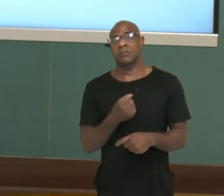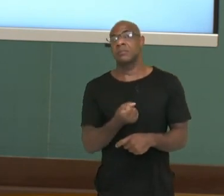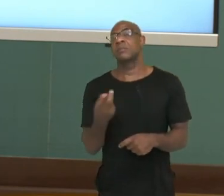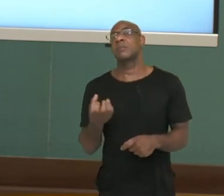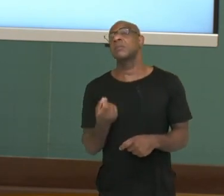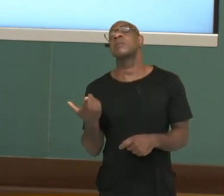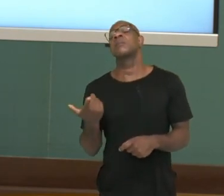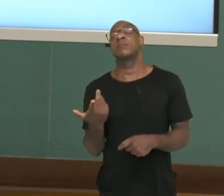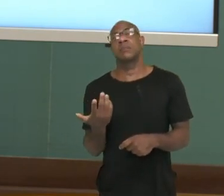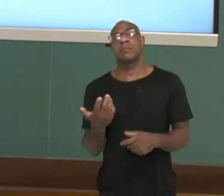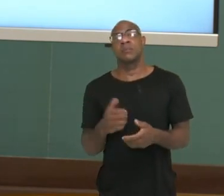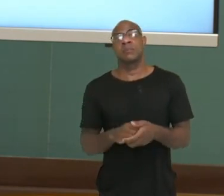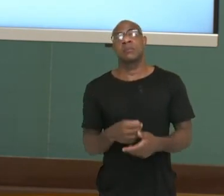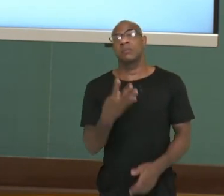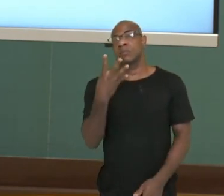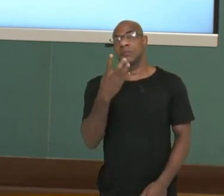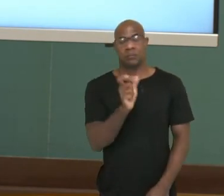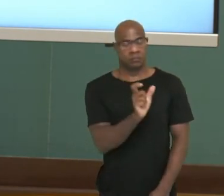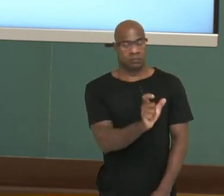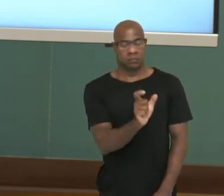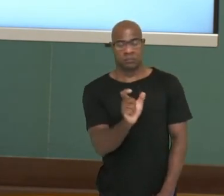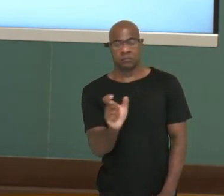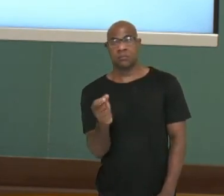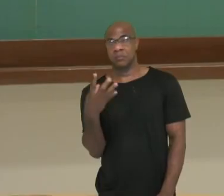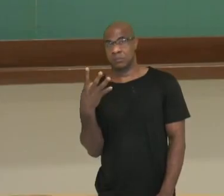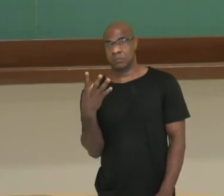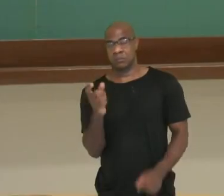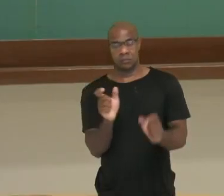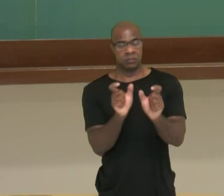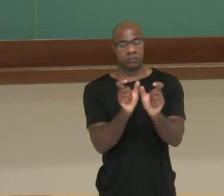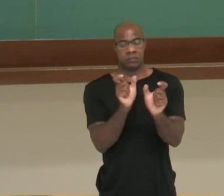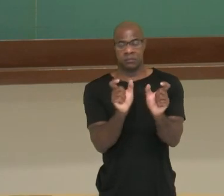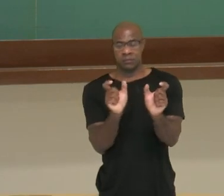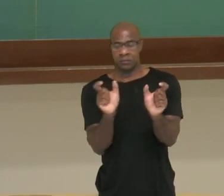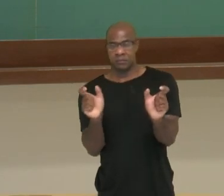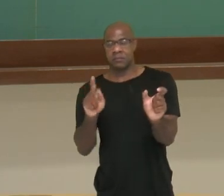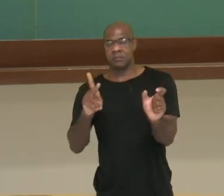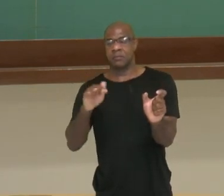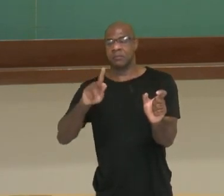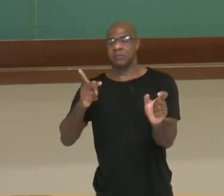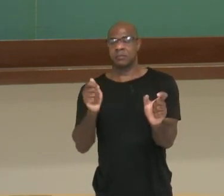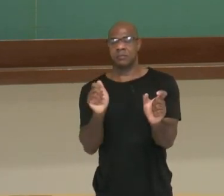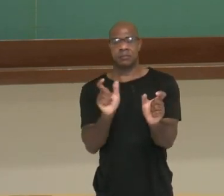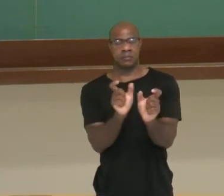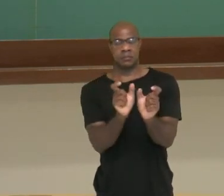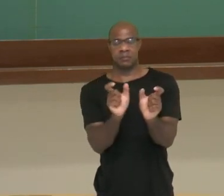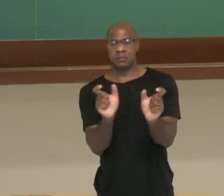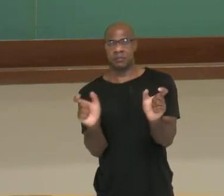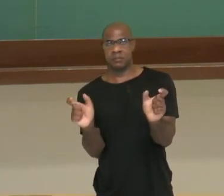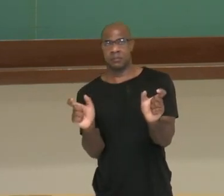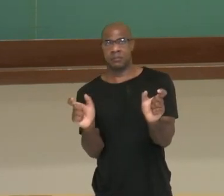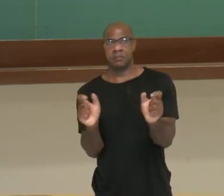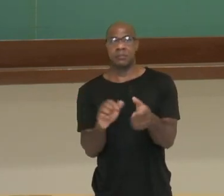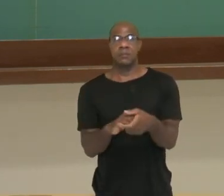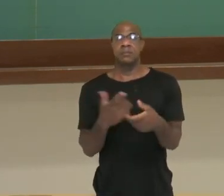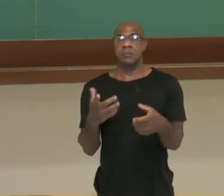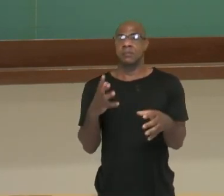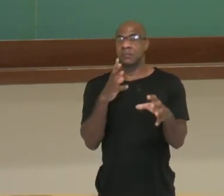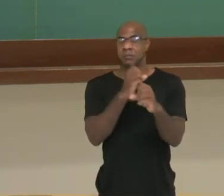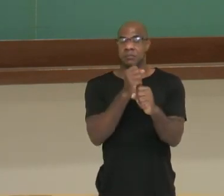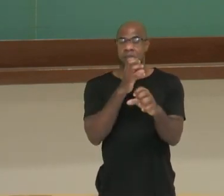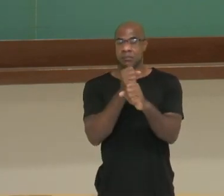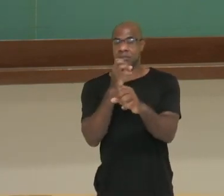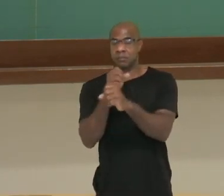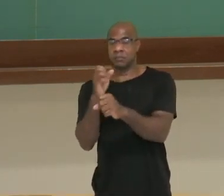geradores? Com 4 geradores. 4 geradores que você ligou em série. Então, a tendência é você somar a FEM